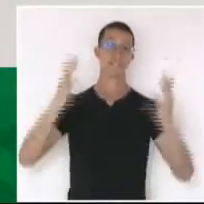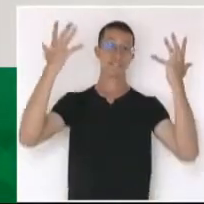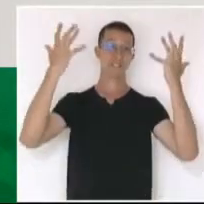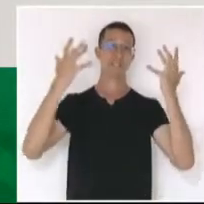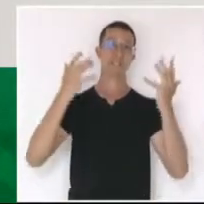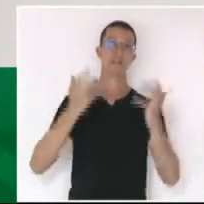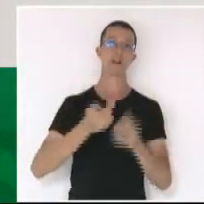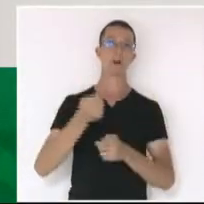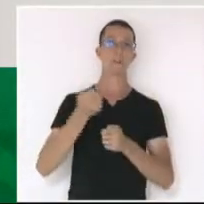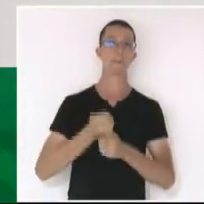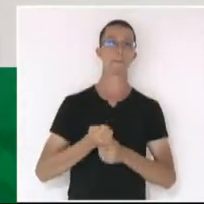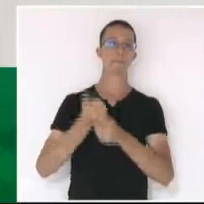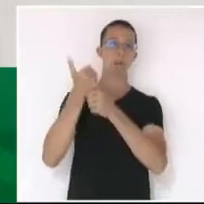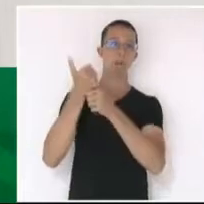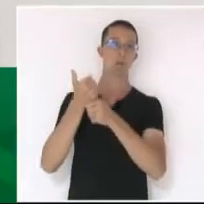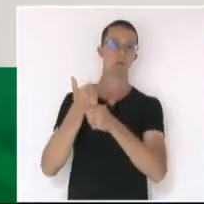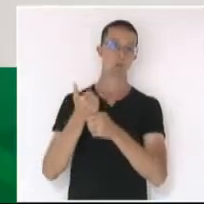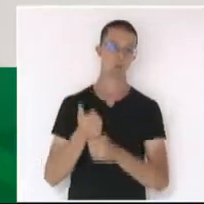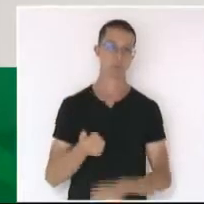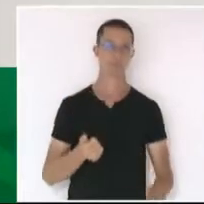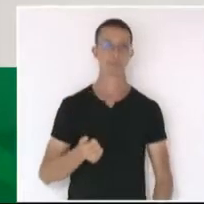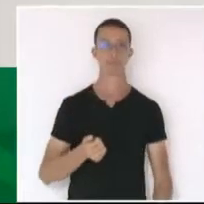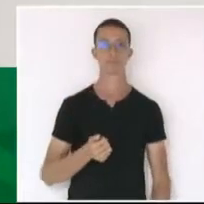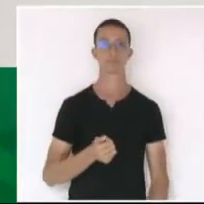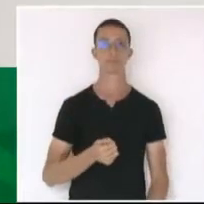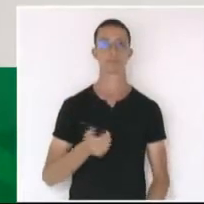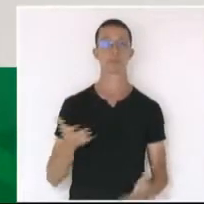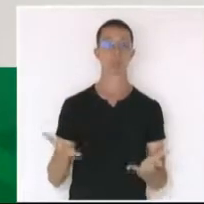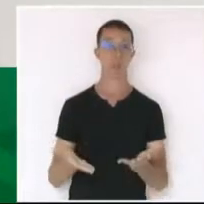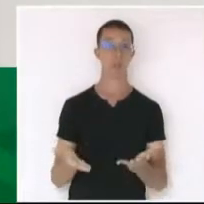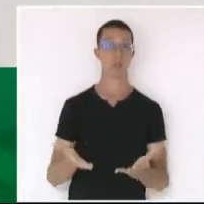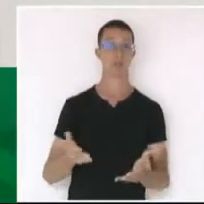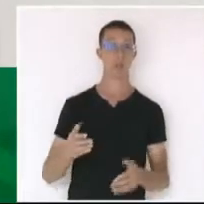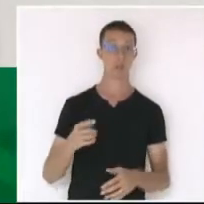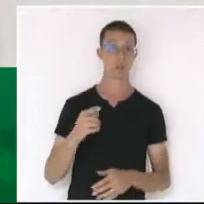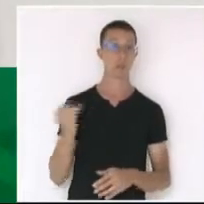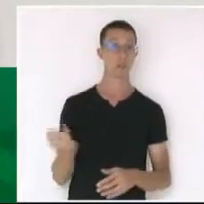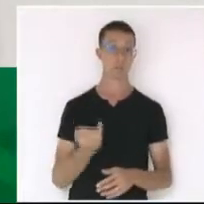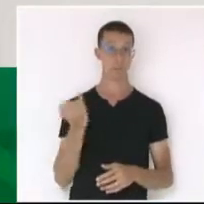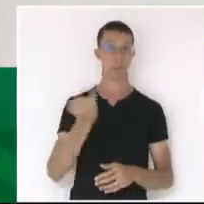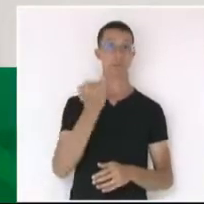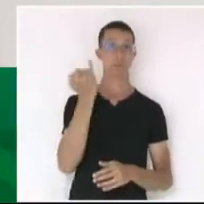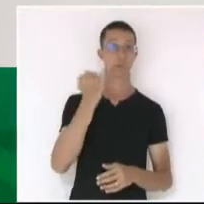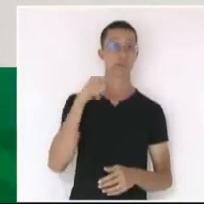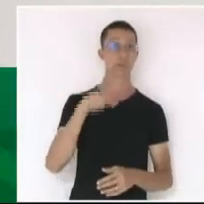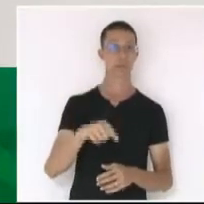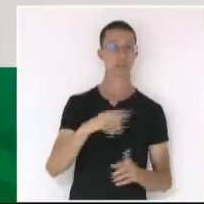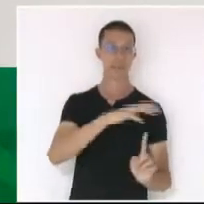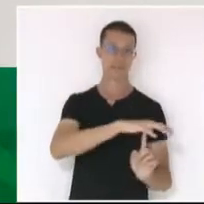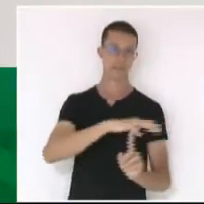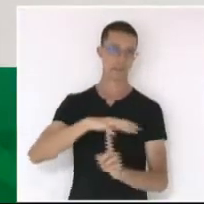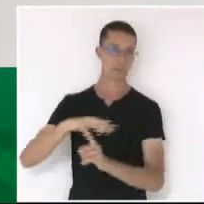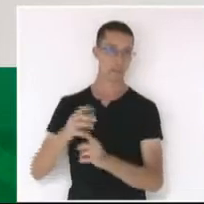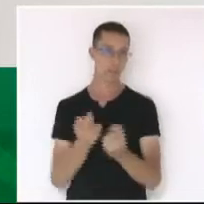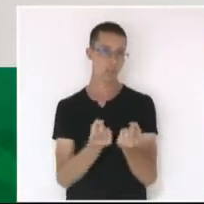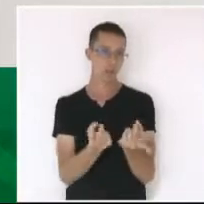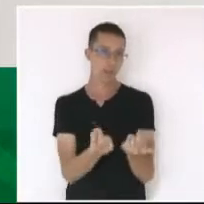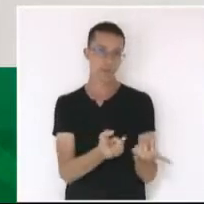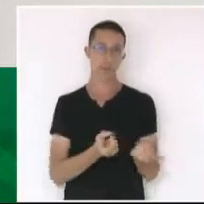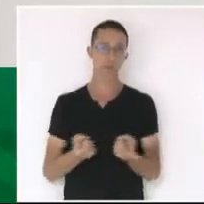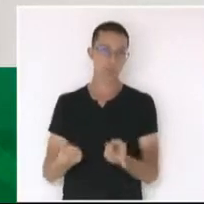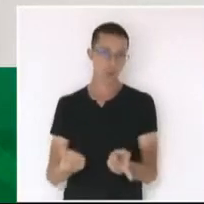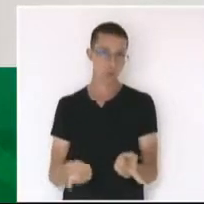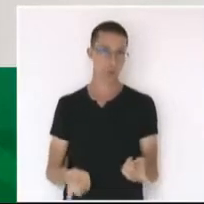e portanto o caracteriza a ser mais uma importante ação desta feira que é uma feira de negócios com